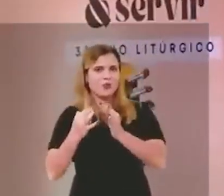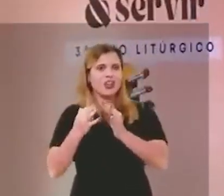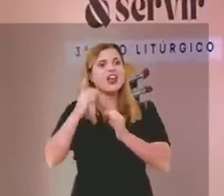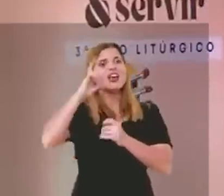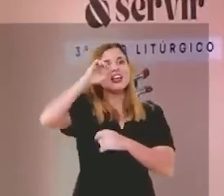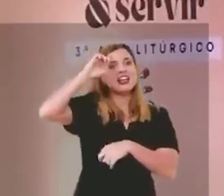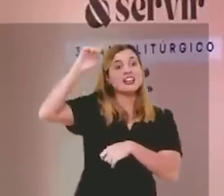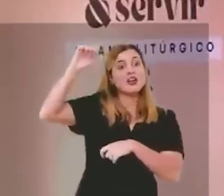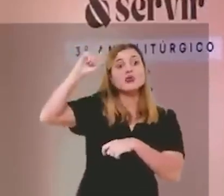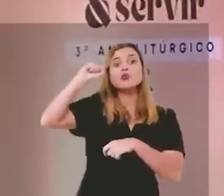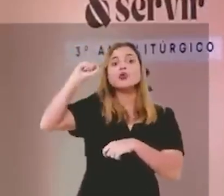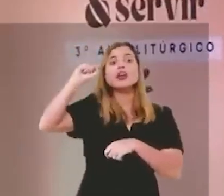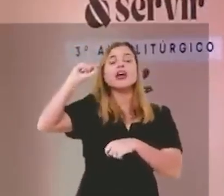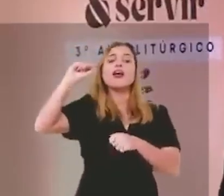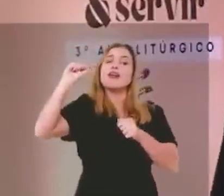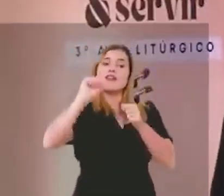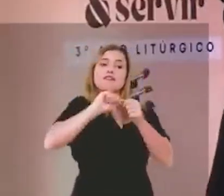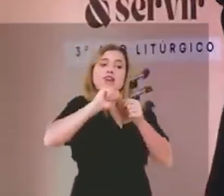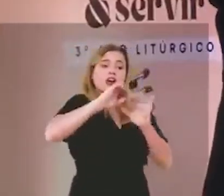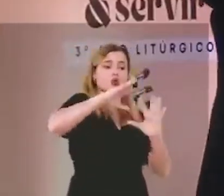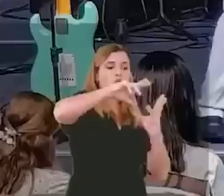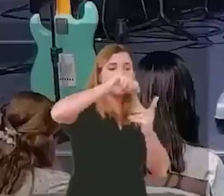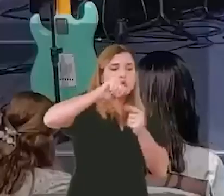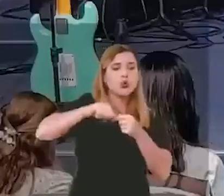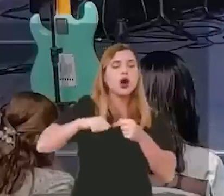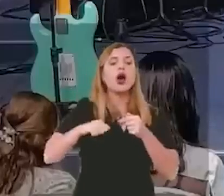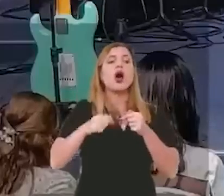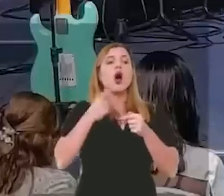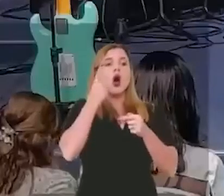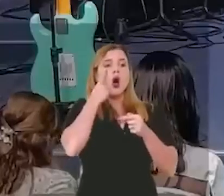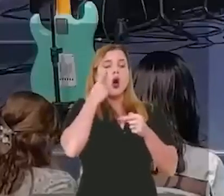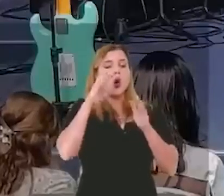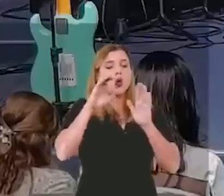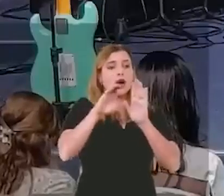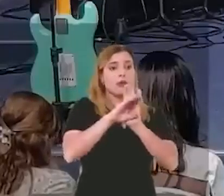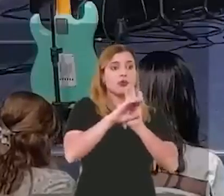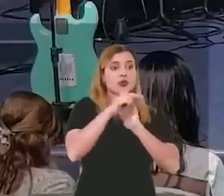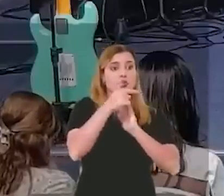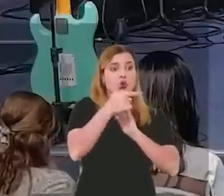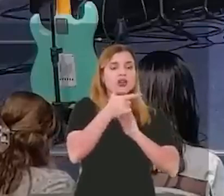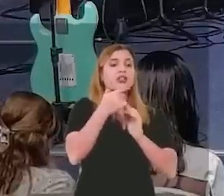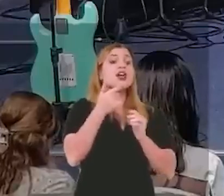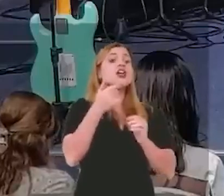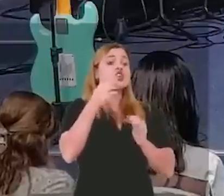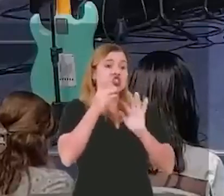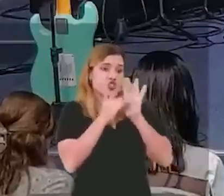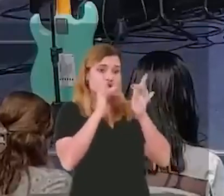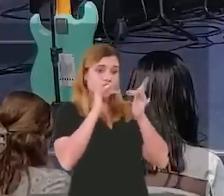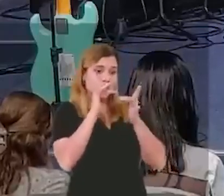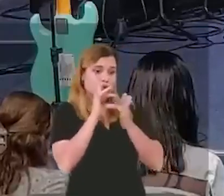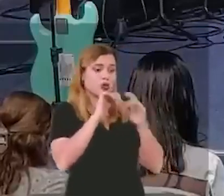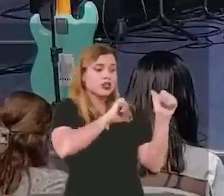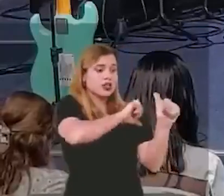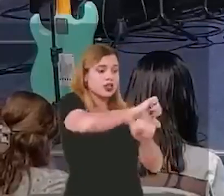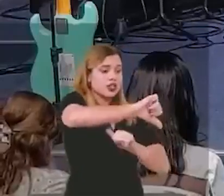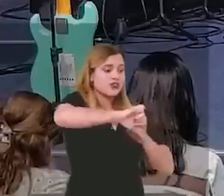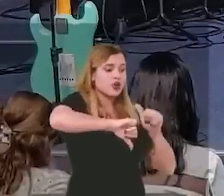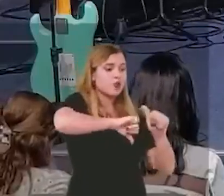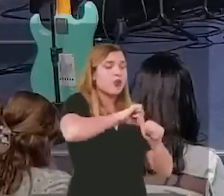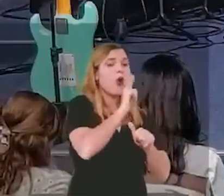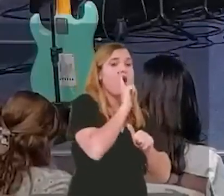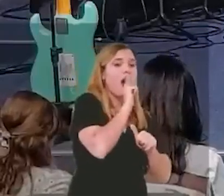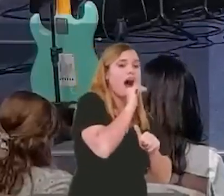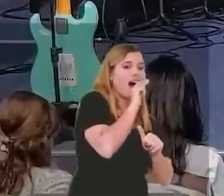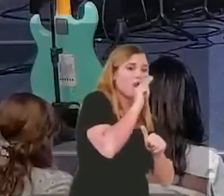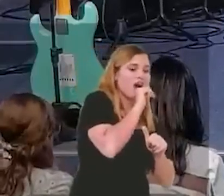é Deus. Primeiro milagre, capítulo 2, ele transforma água em vinho. Segundo milagre, capítulo 4, ele cura